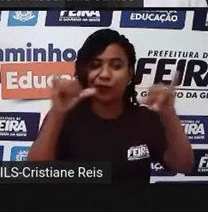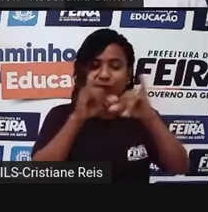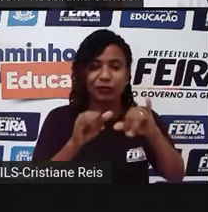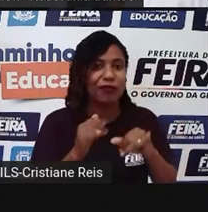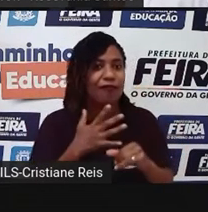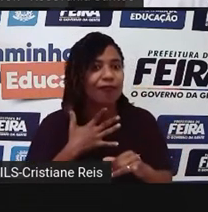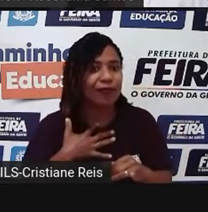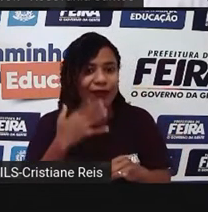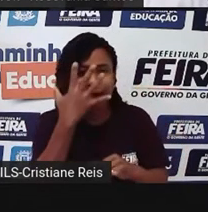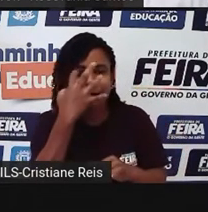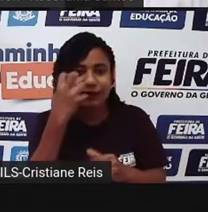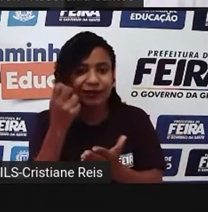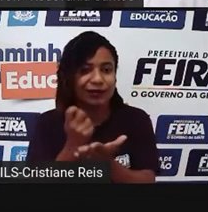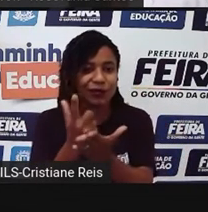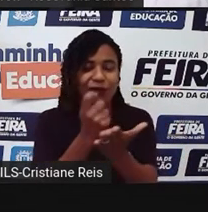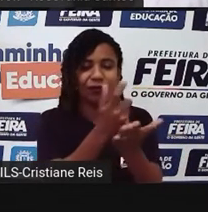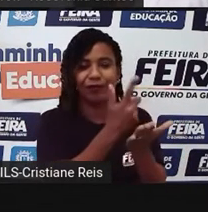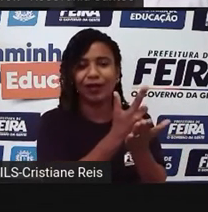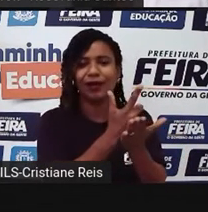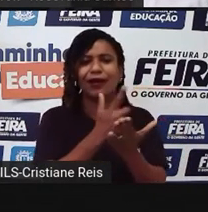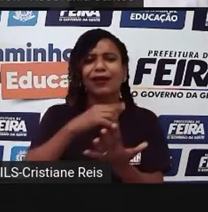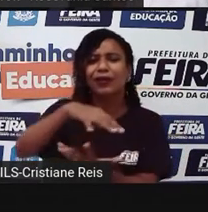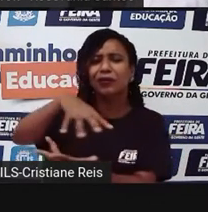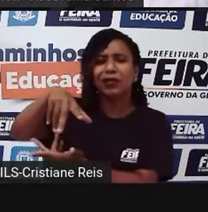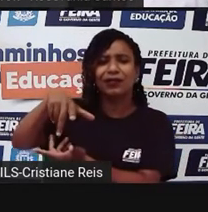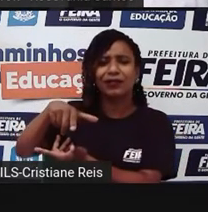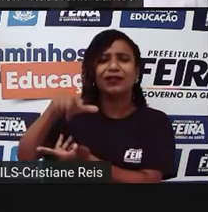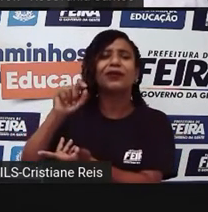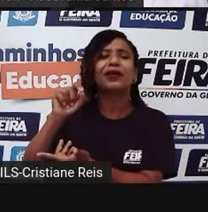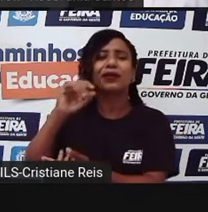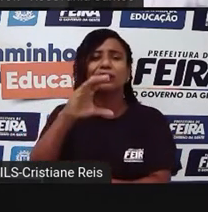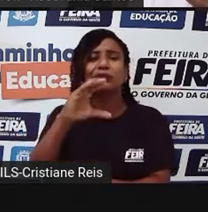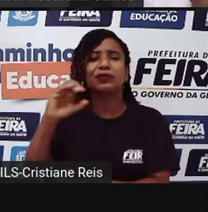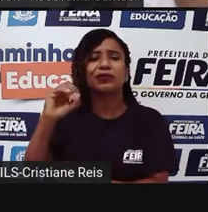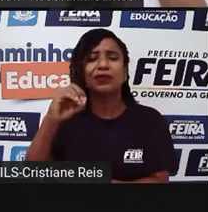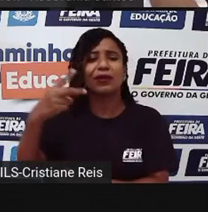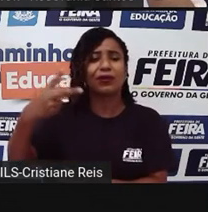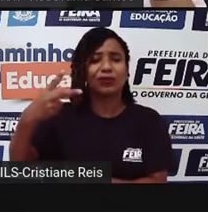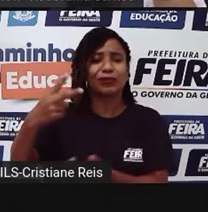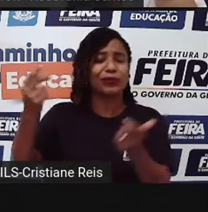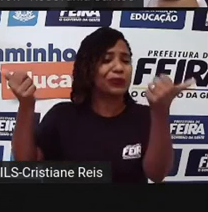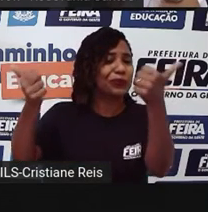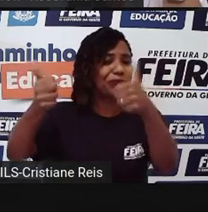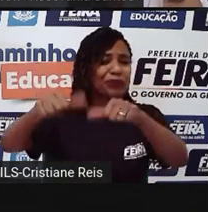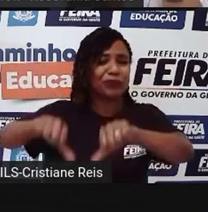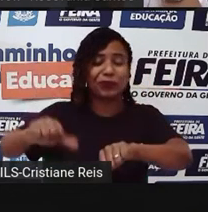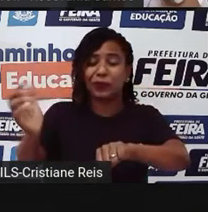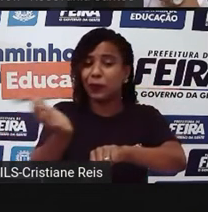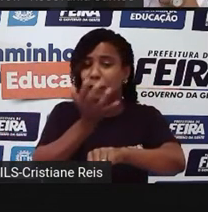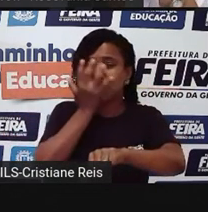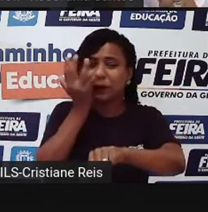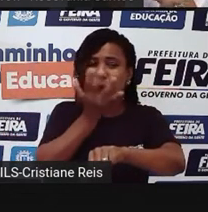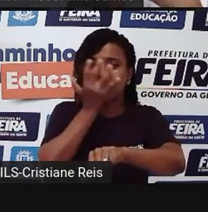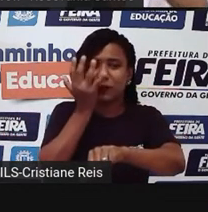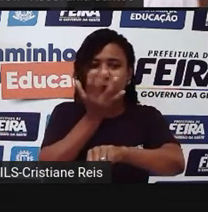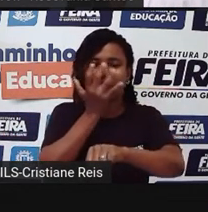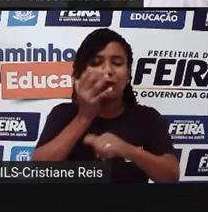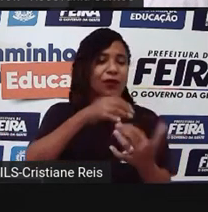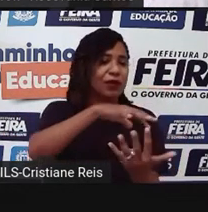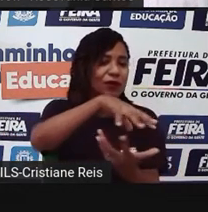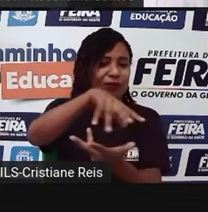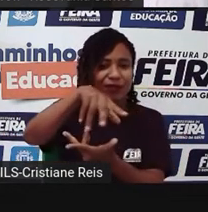estão aumentando, a quantidade, né, de dióxido de carbono, que é o CO2, ele está aumentando, e o